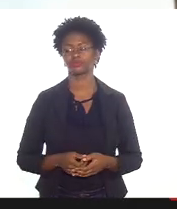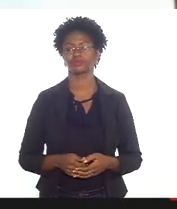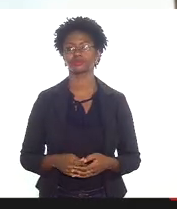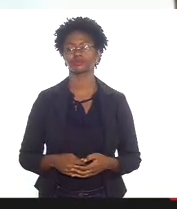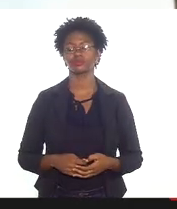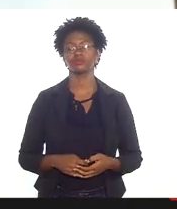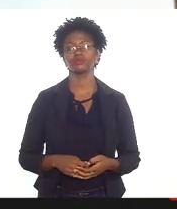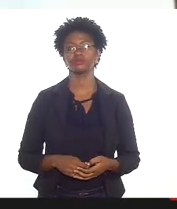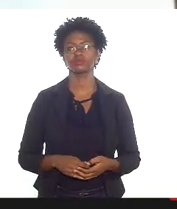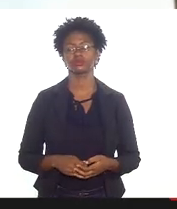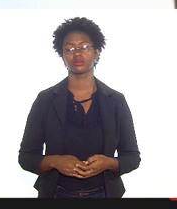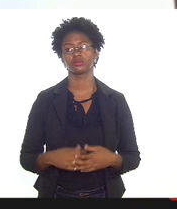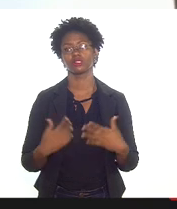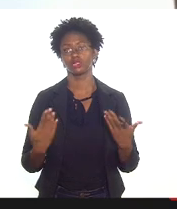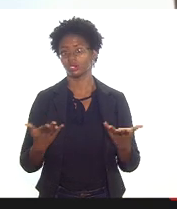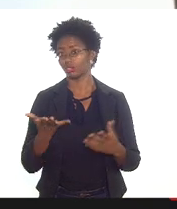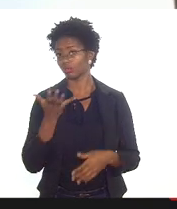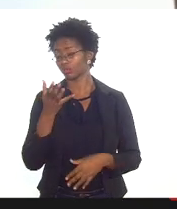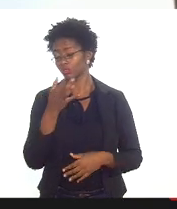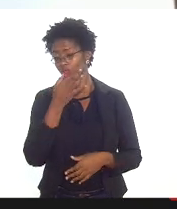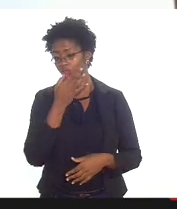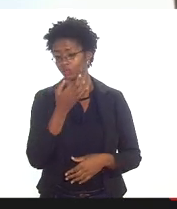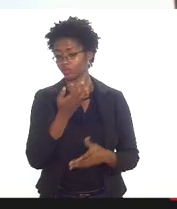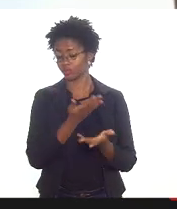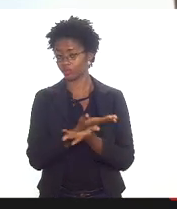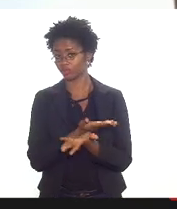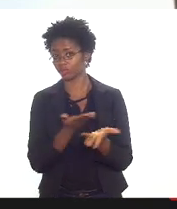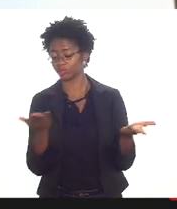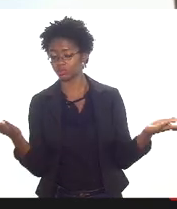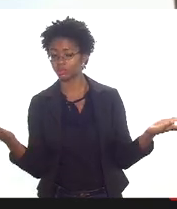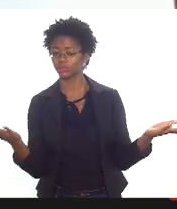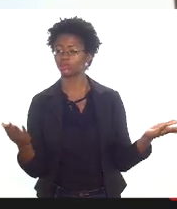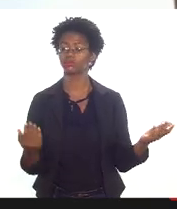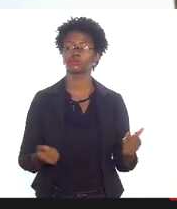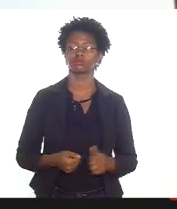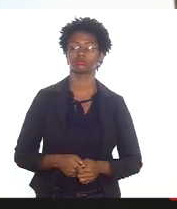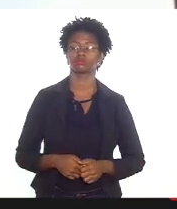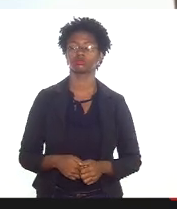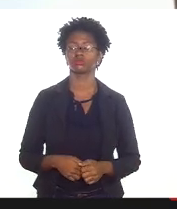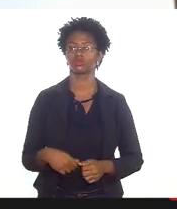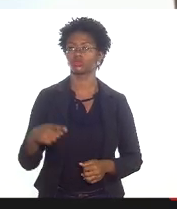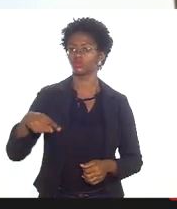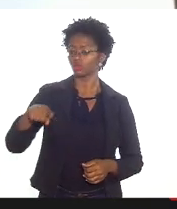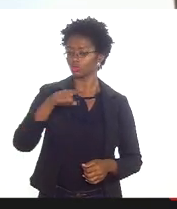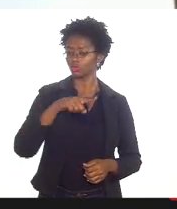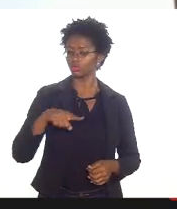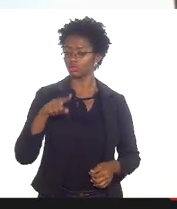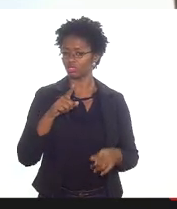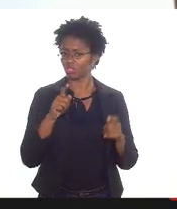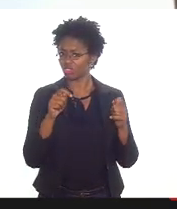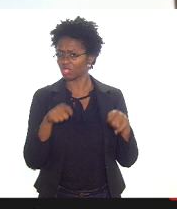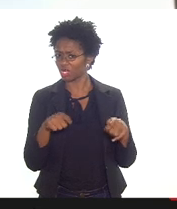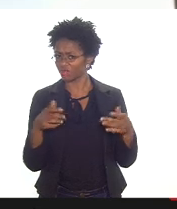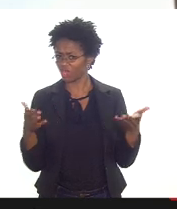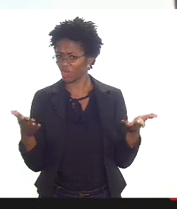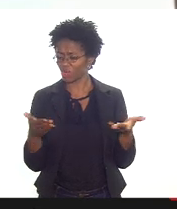Então, eu queria sugerir a vossas senhorias se os senhores poderiam, hoje,